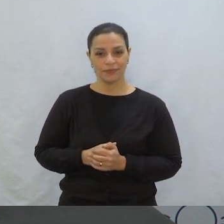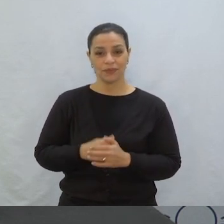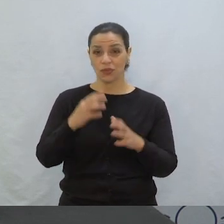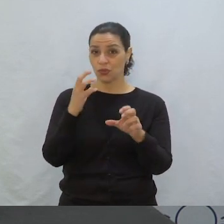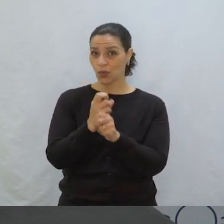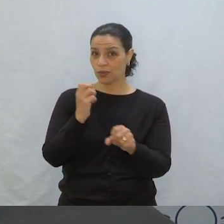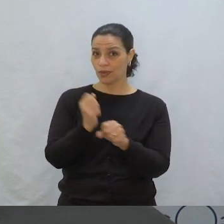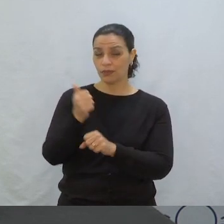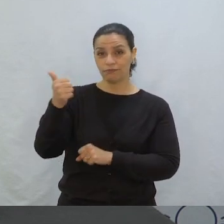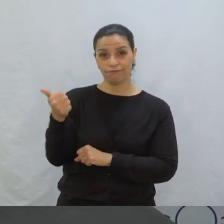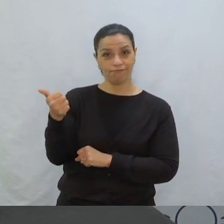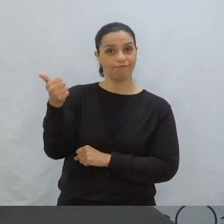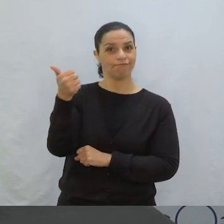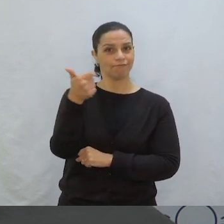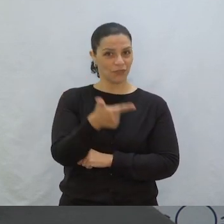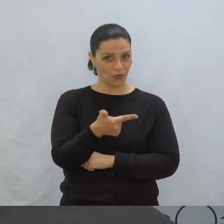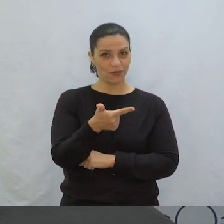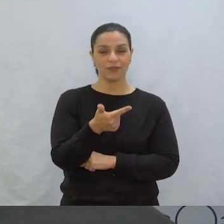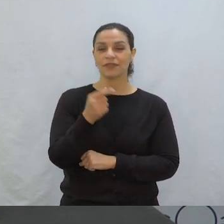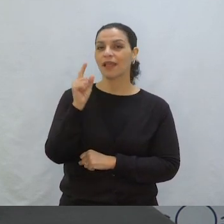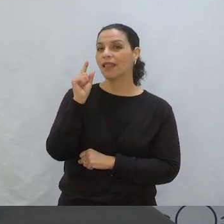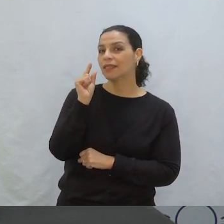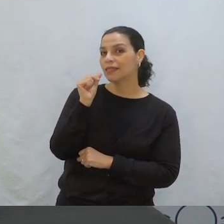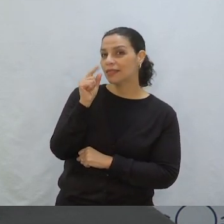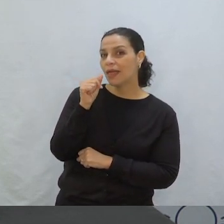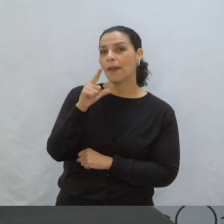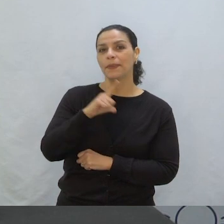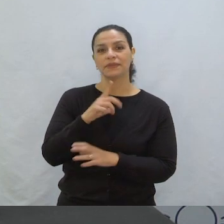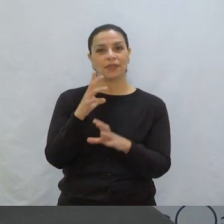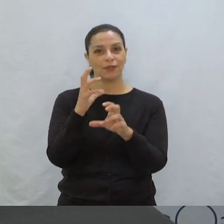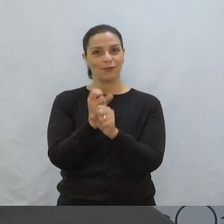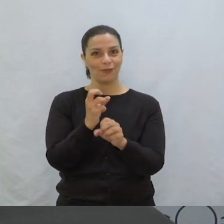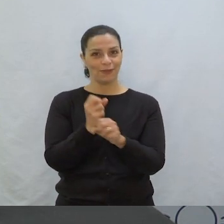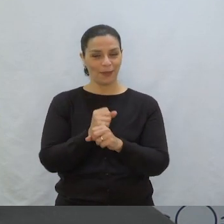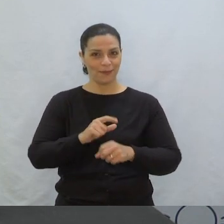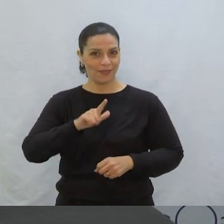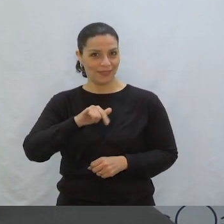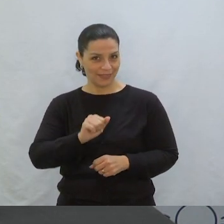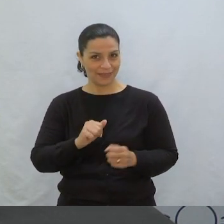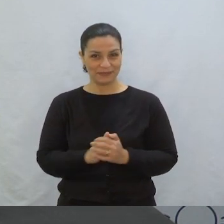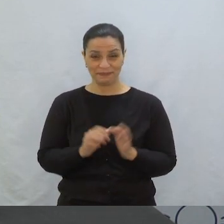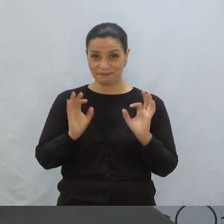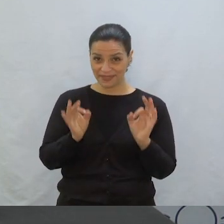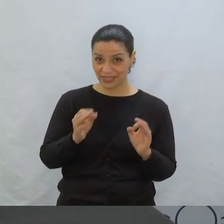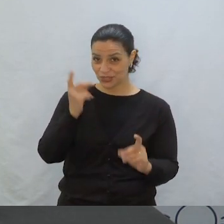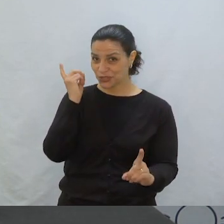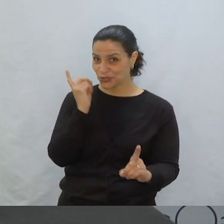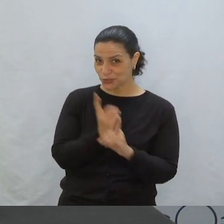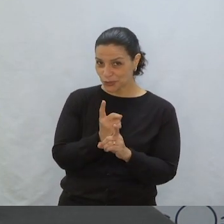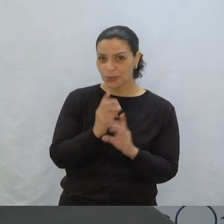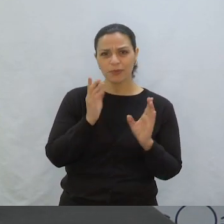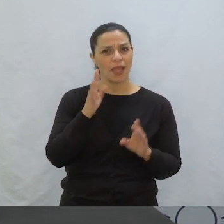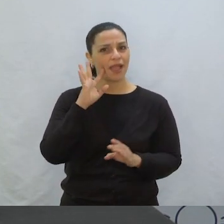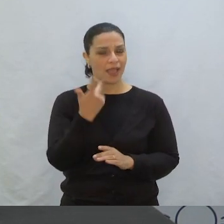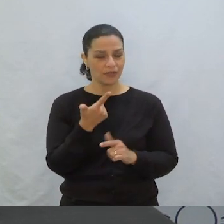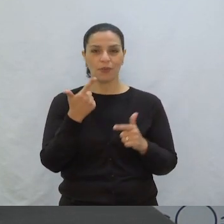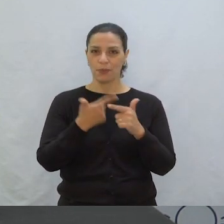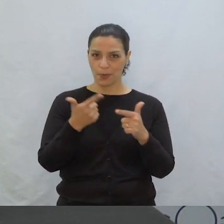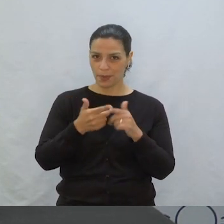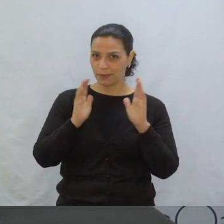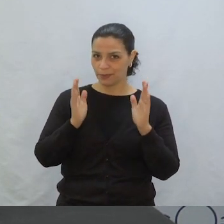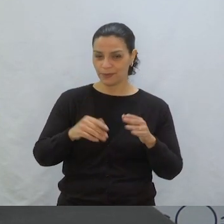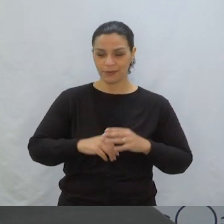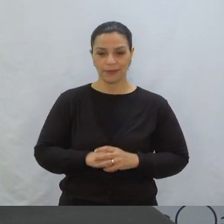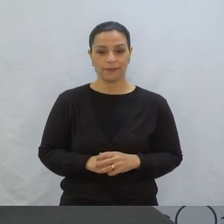1, 2, 3, 4, 5, 6, 7, 8, 9, 10, 11, 12. Então, ao todo, a Lia tem 12 lápis. Muito bem, já descobrimos, já